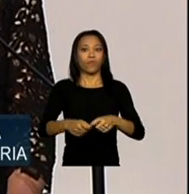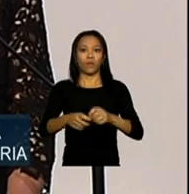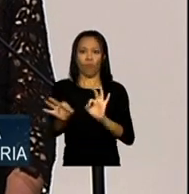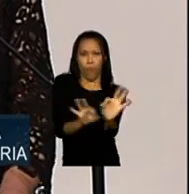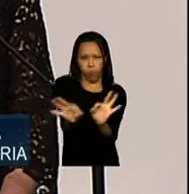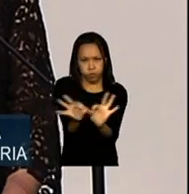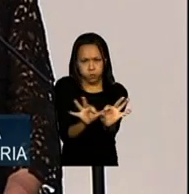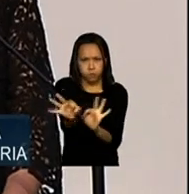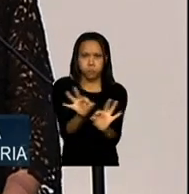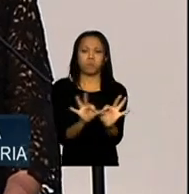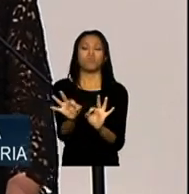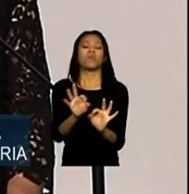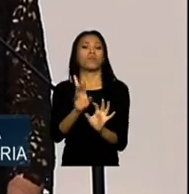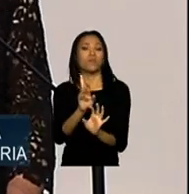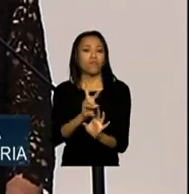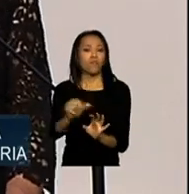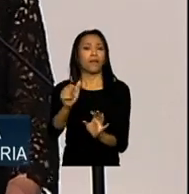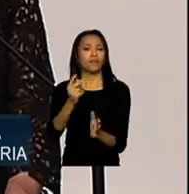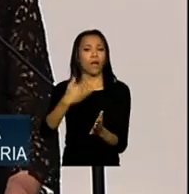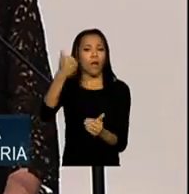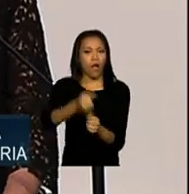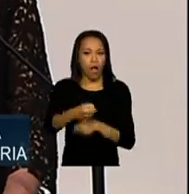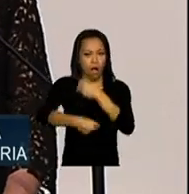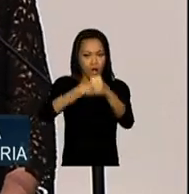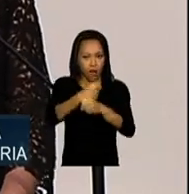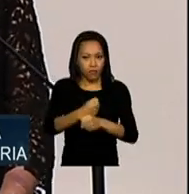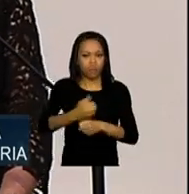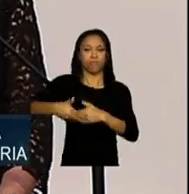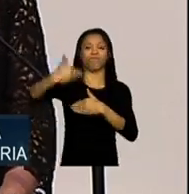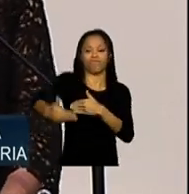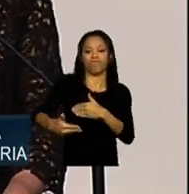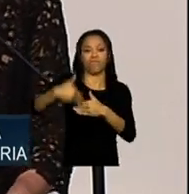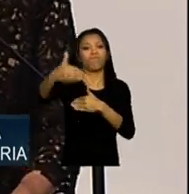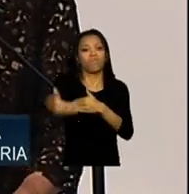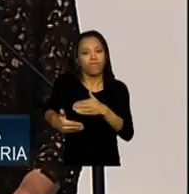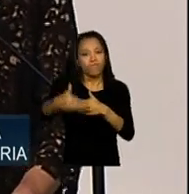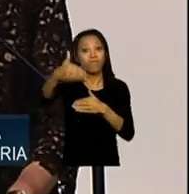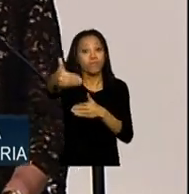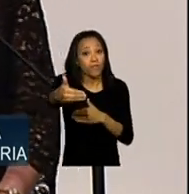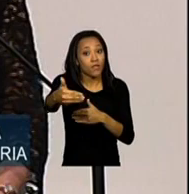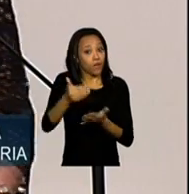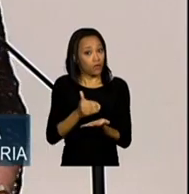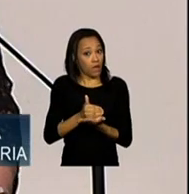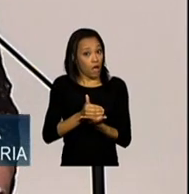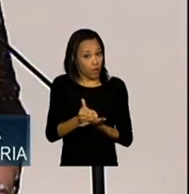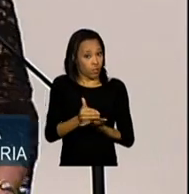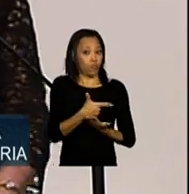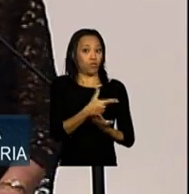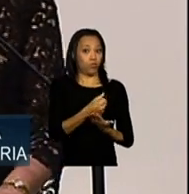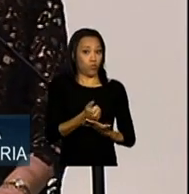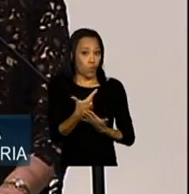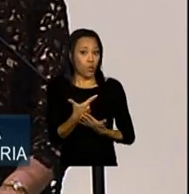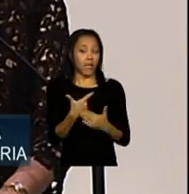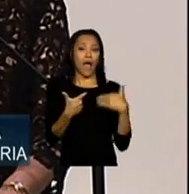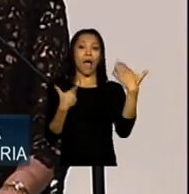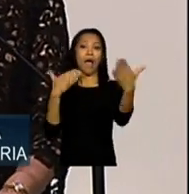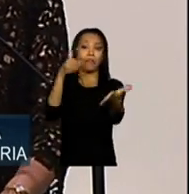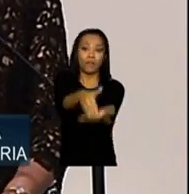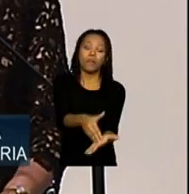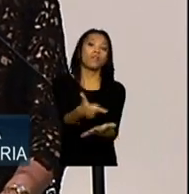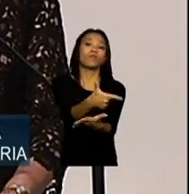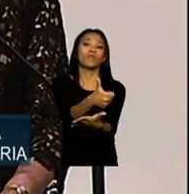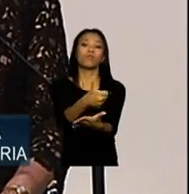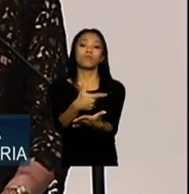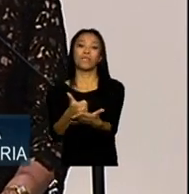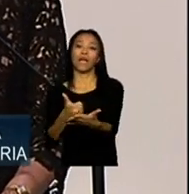e resultarão a cada ano, a partir de 2012 até 2014,